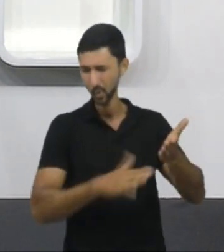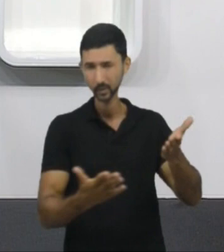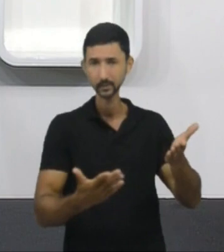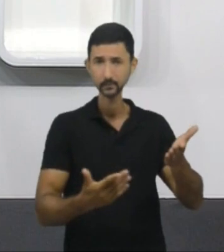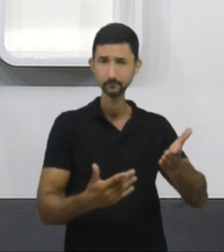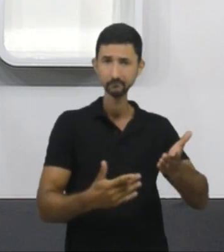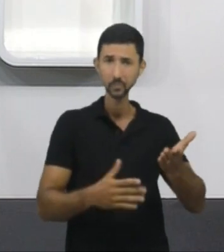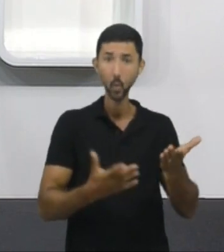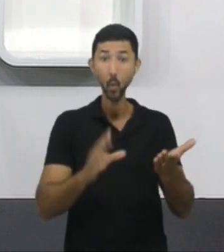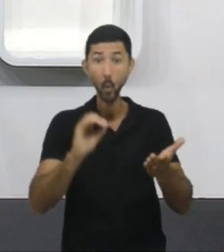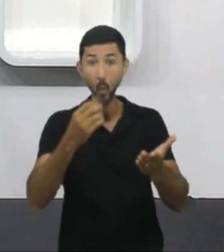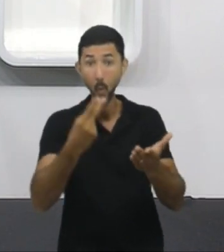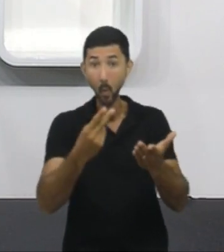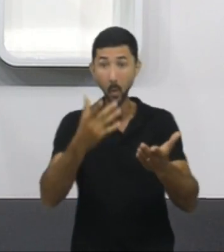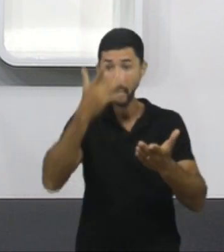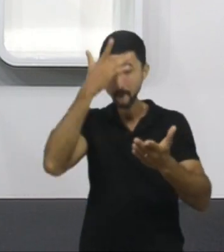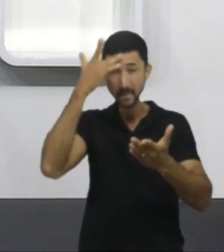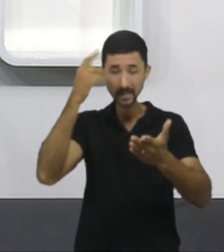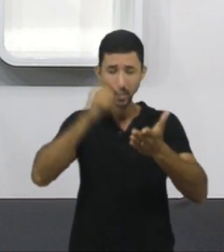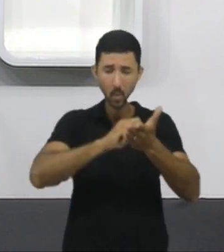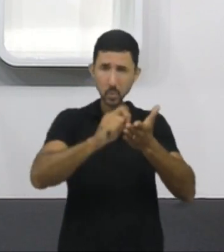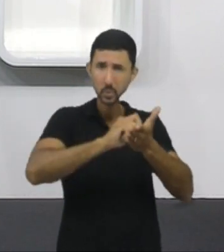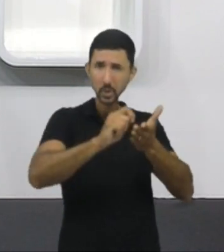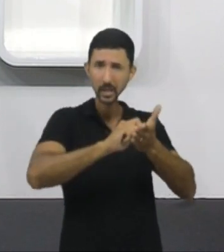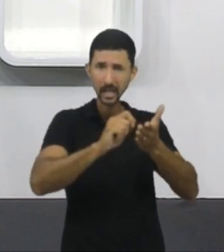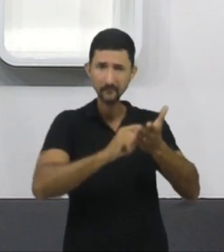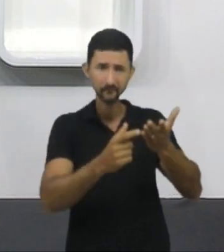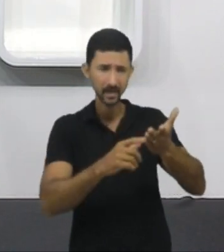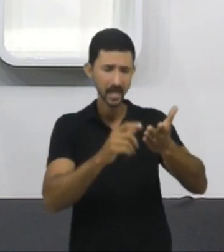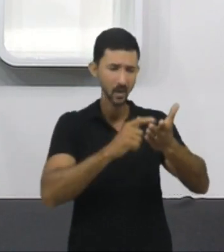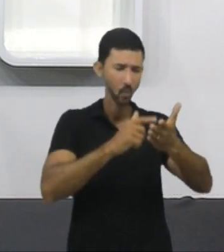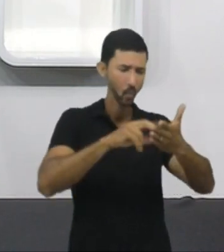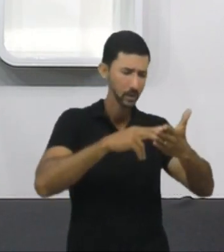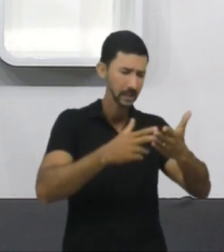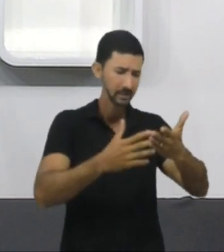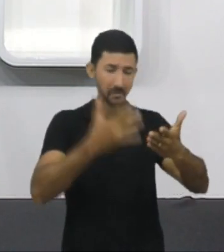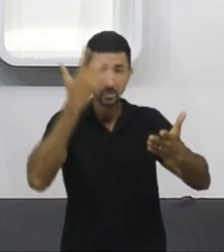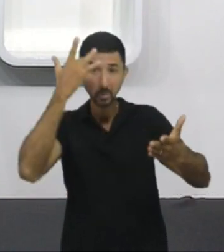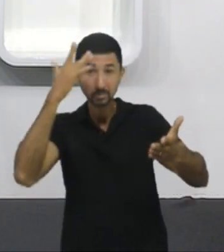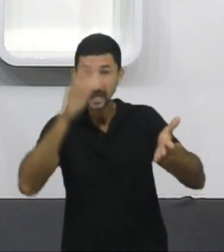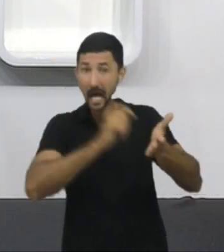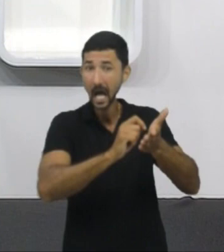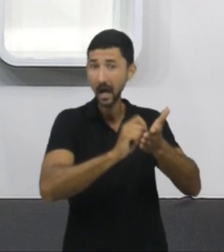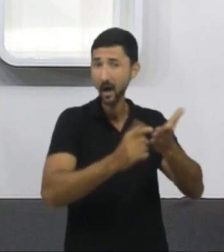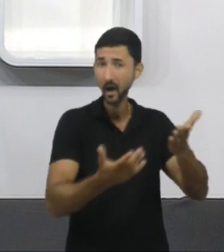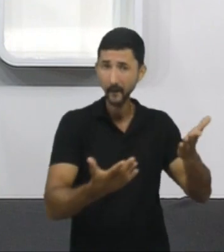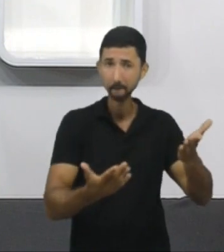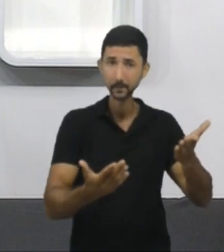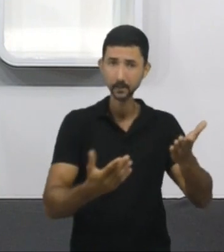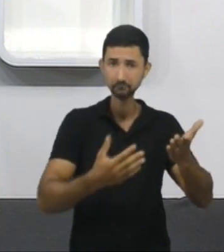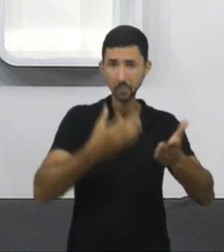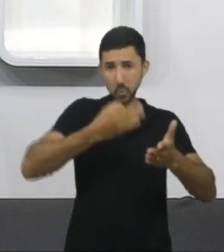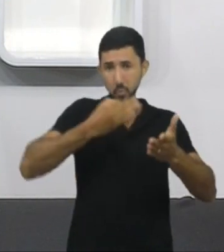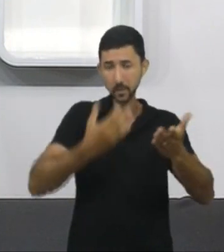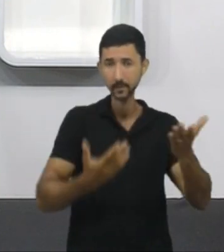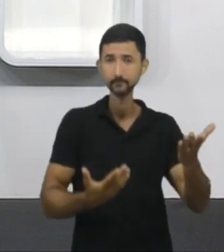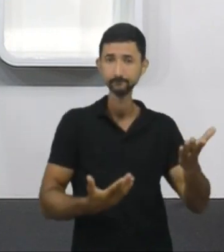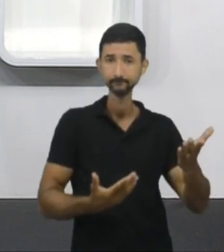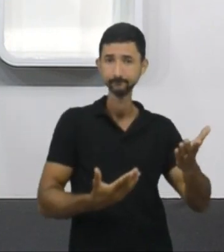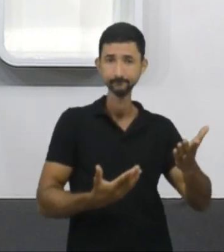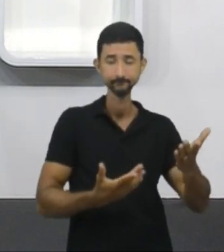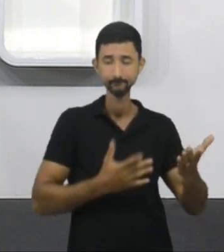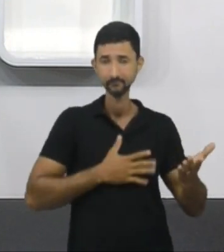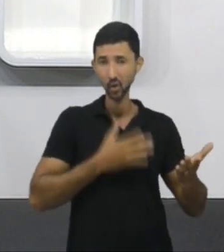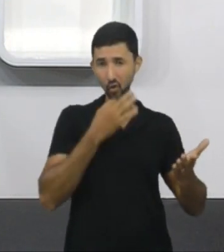assim, quem escreveu esse livro é uma pessoa que não tem a menor noção daquilo que estava escrevendo. E não justificar, você não